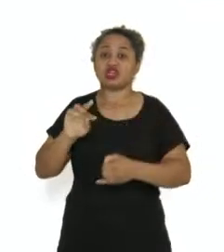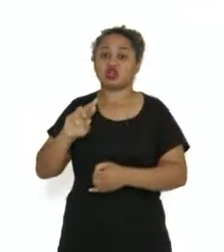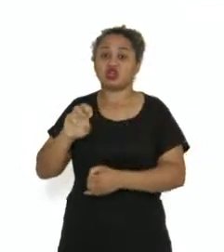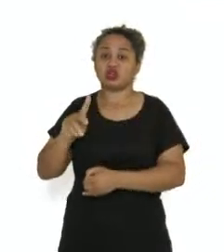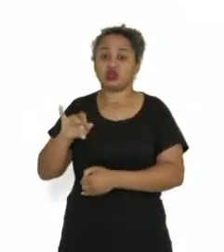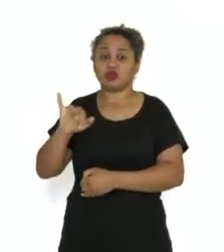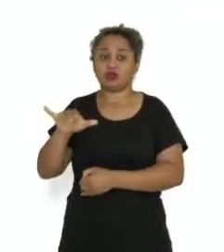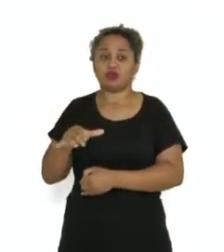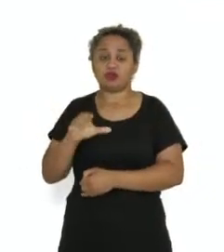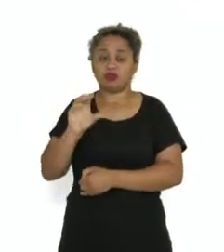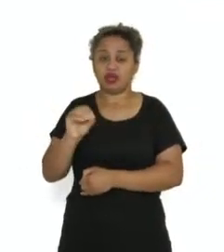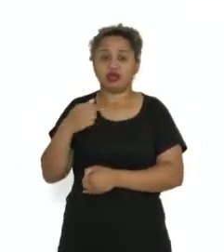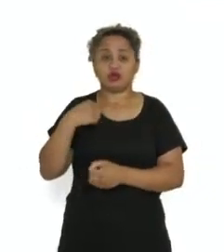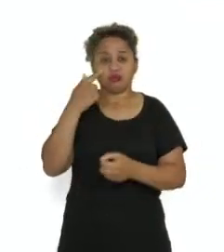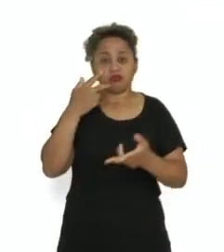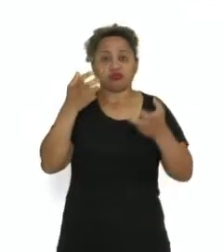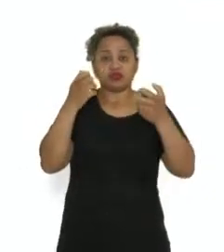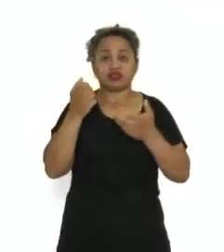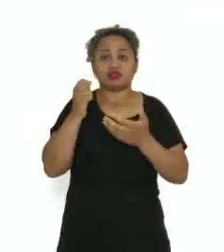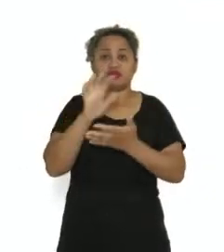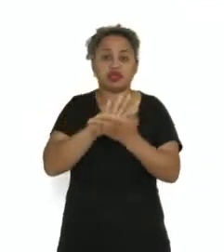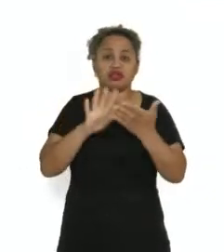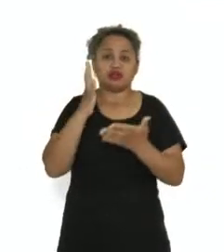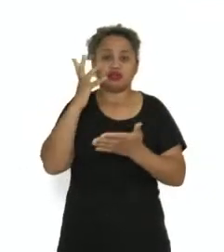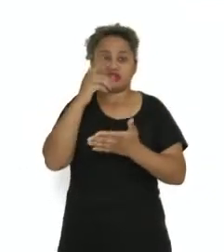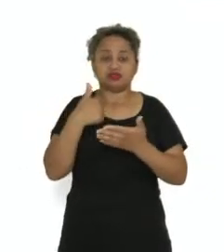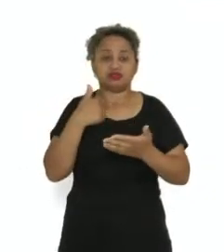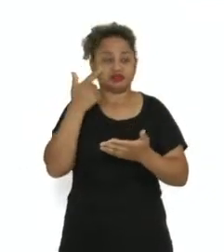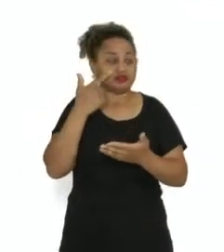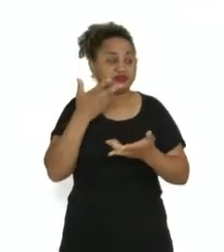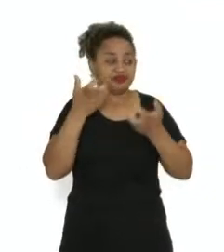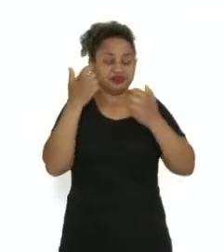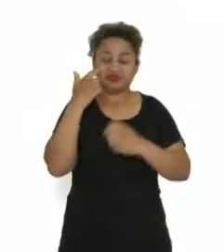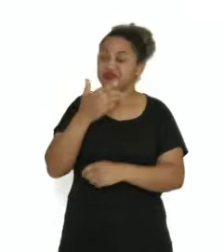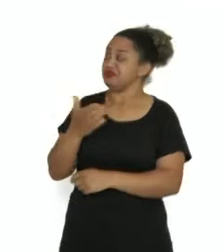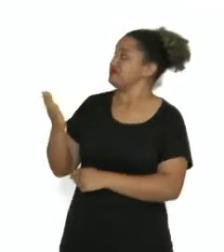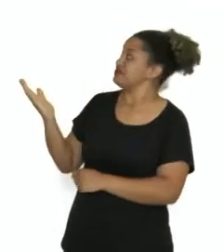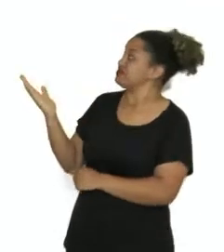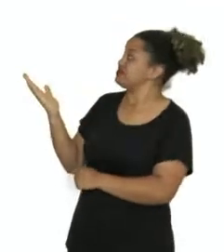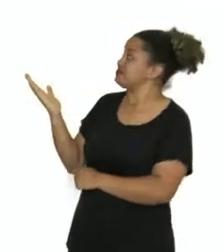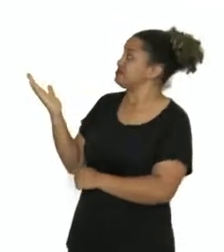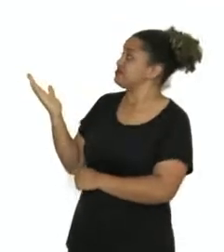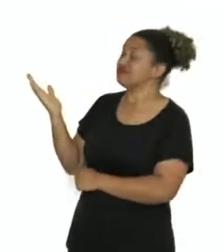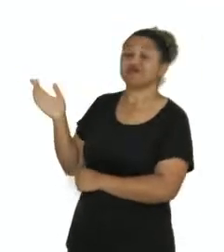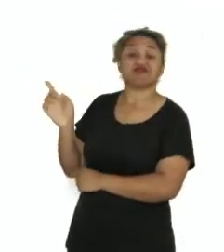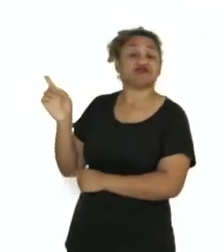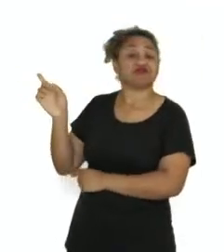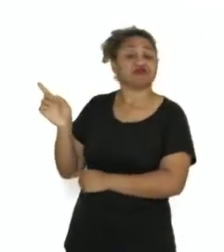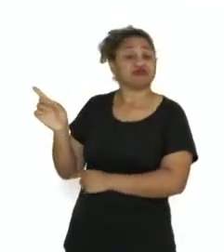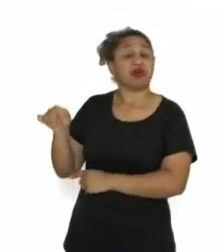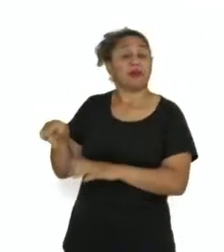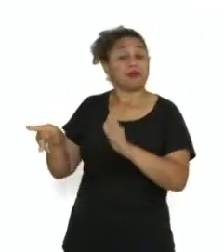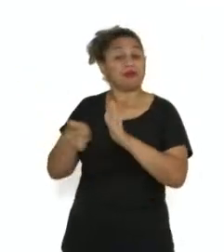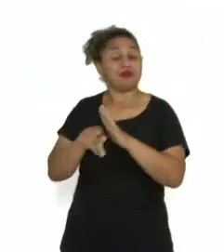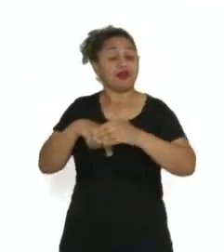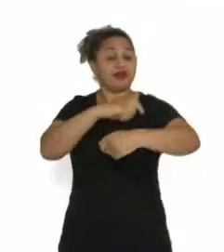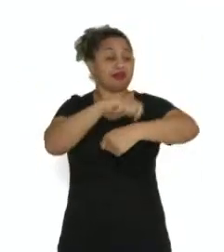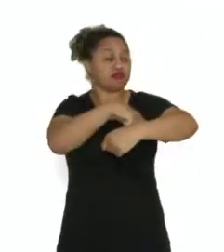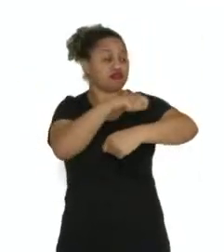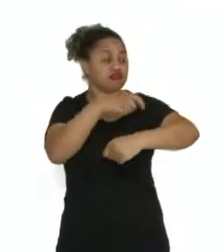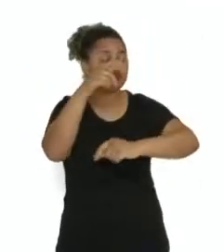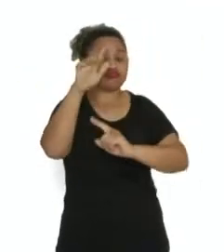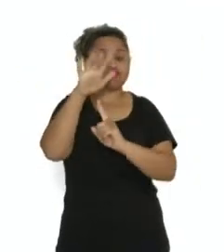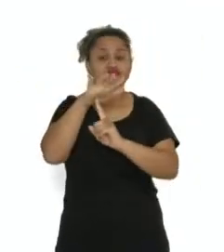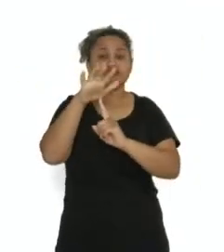Olha que imagem bonita do feijão tropeiro, esse prato da culinária paranaense. E qual a relação entre esse